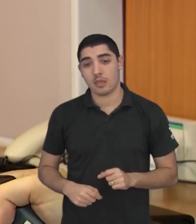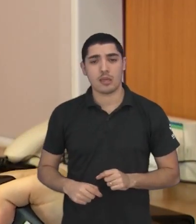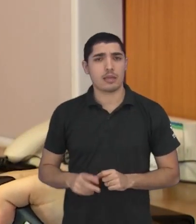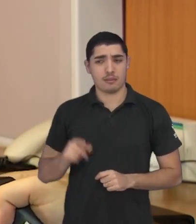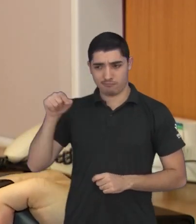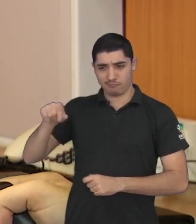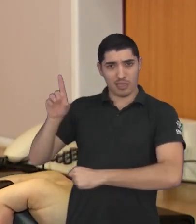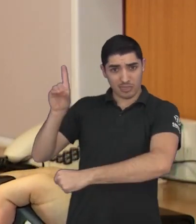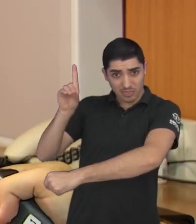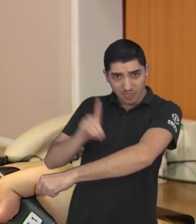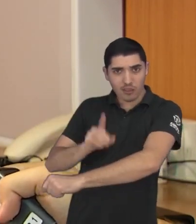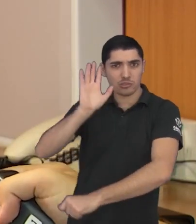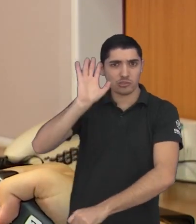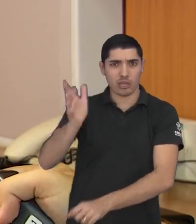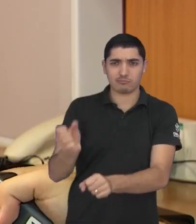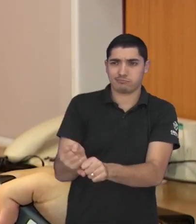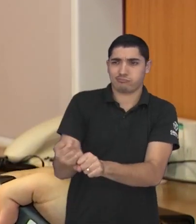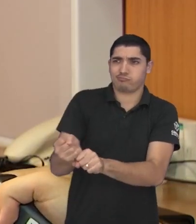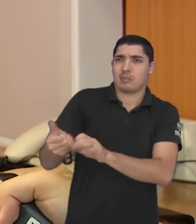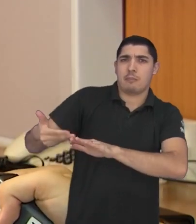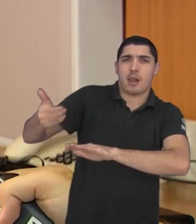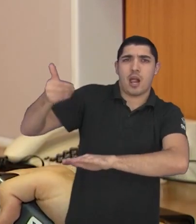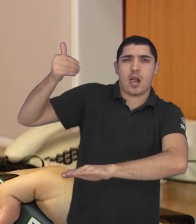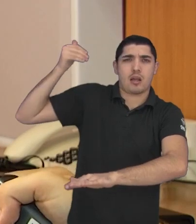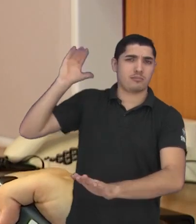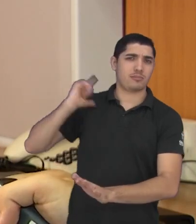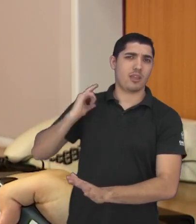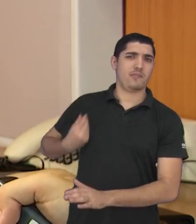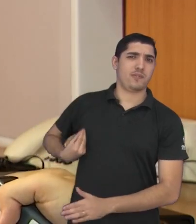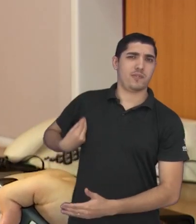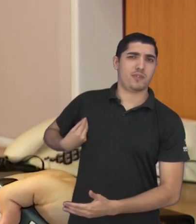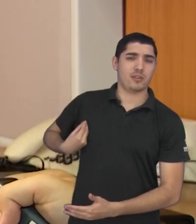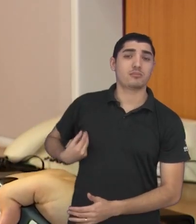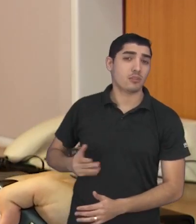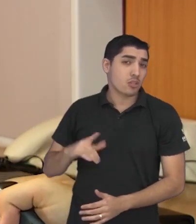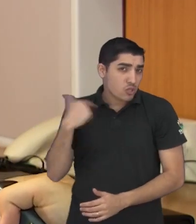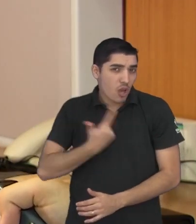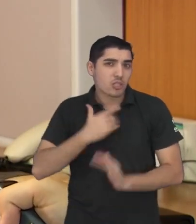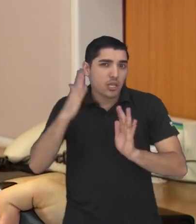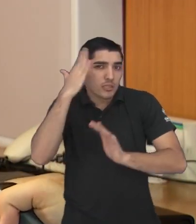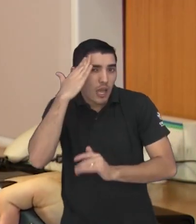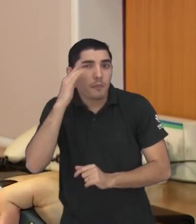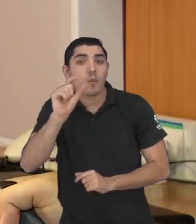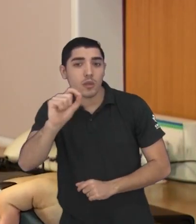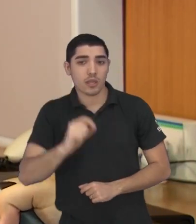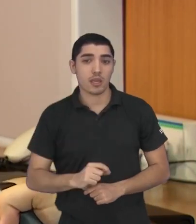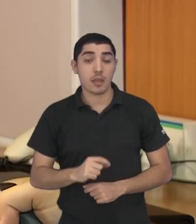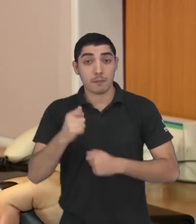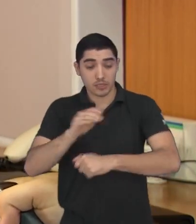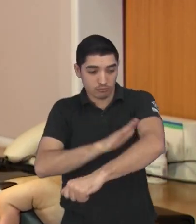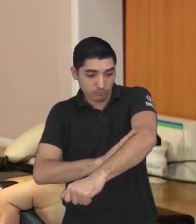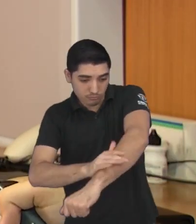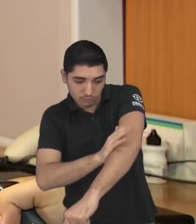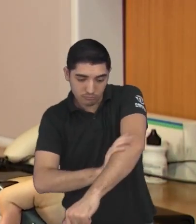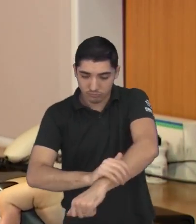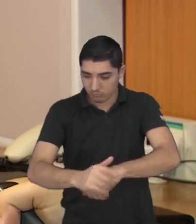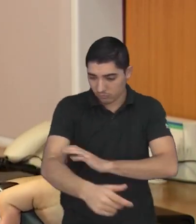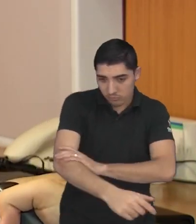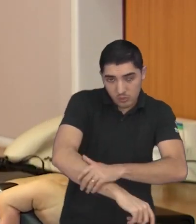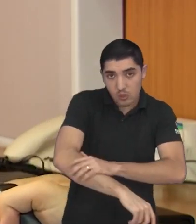de Segurança e Inteligência, um sistema que otimiza o monitoramento de veículos nas ruas e de quem circula na área